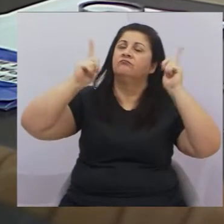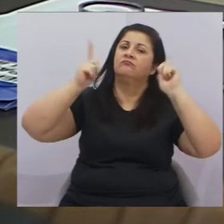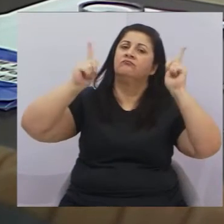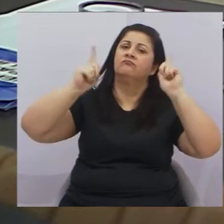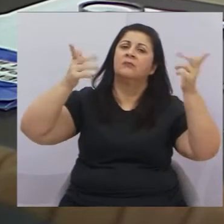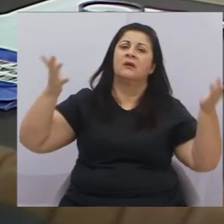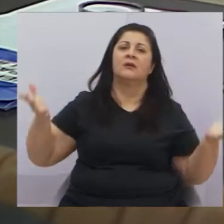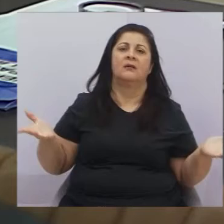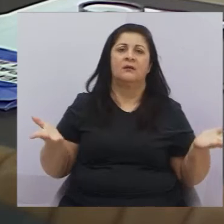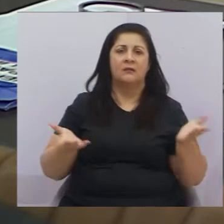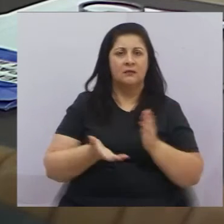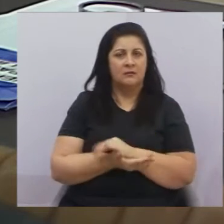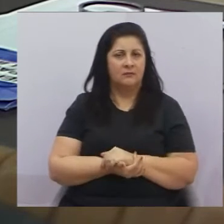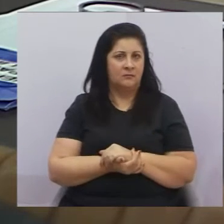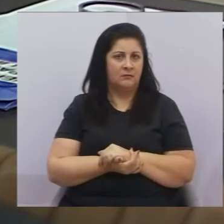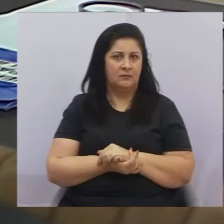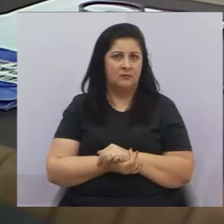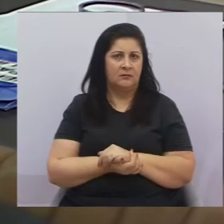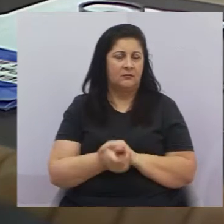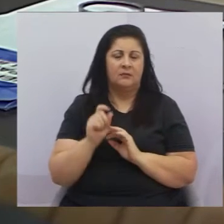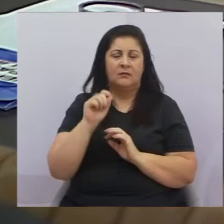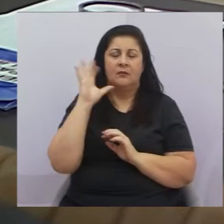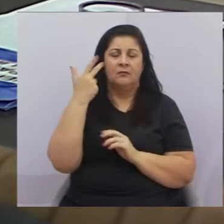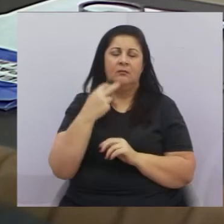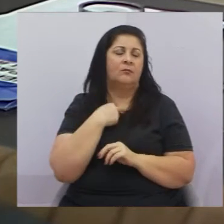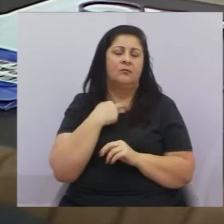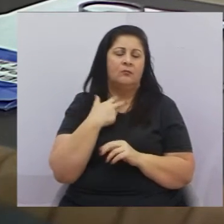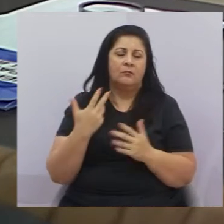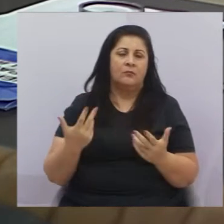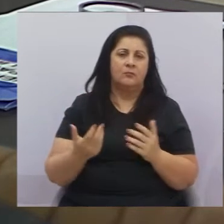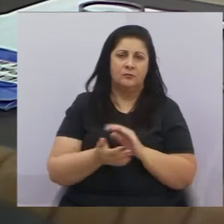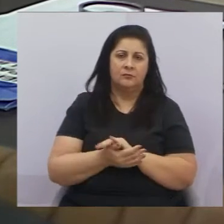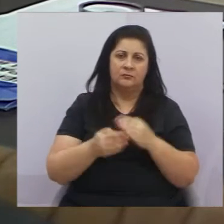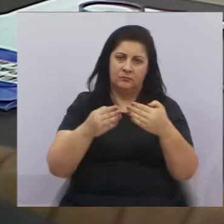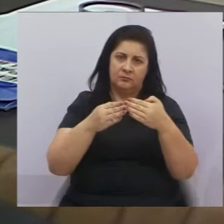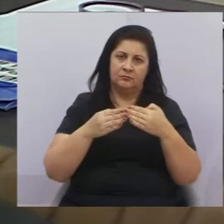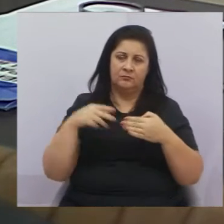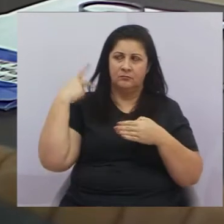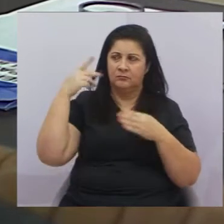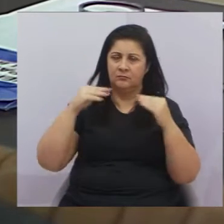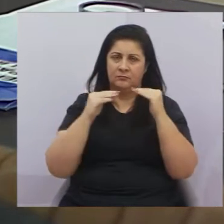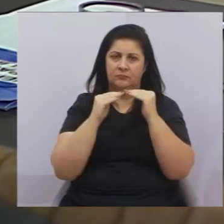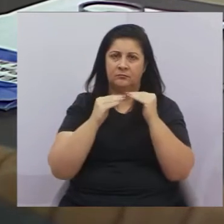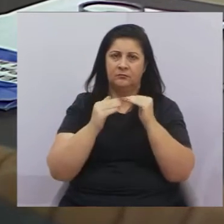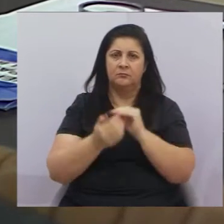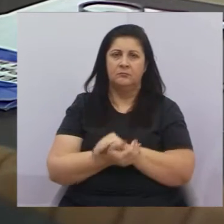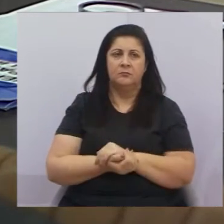lá e ver o que está acontecendo, porque não pode acontecer isso. Peço um voto favorável aí.